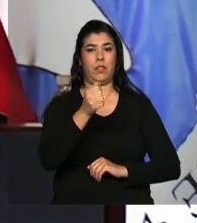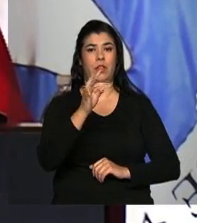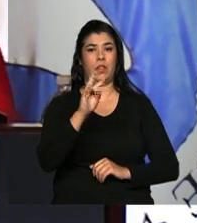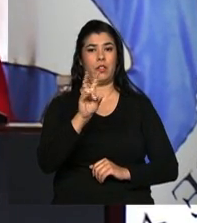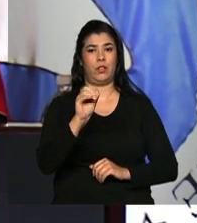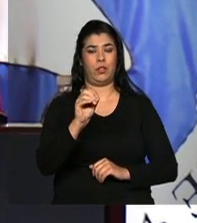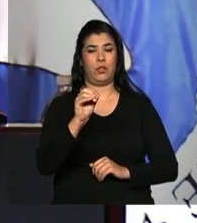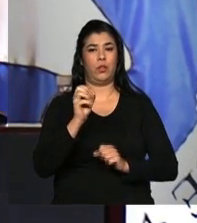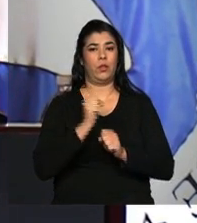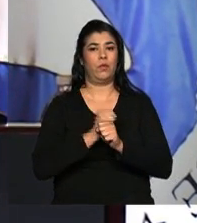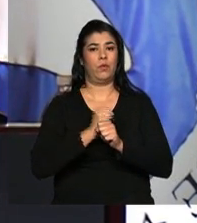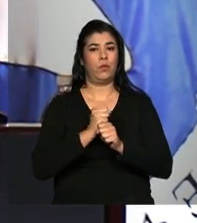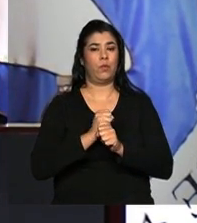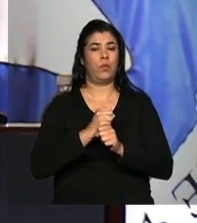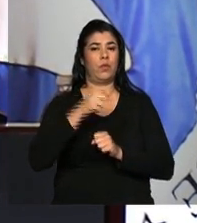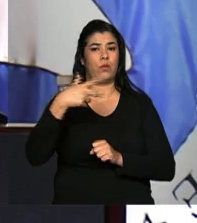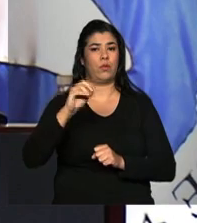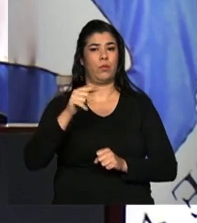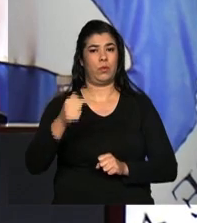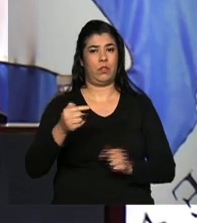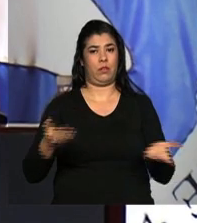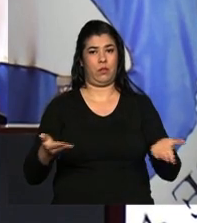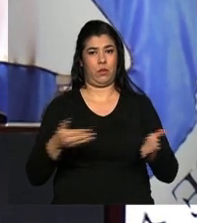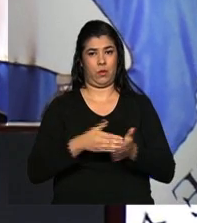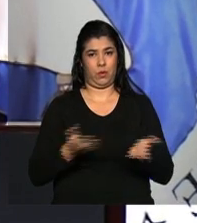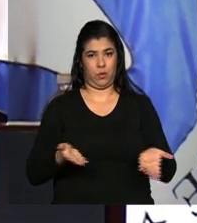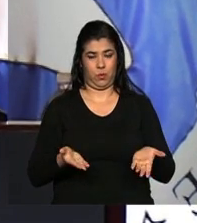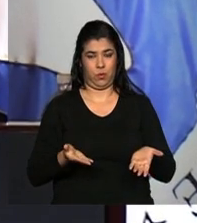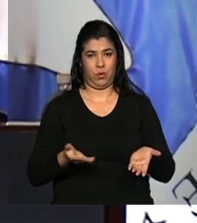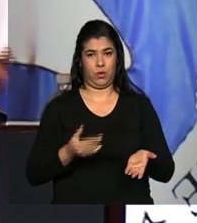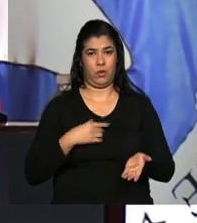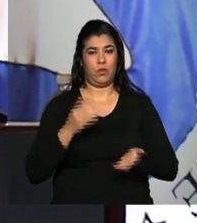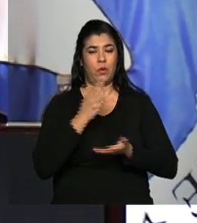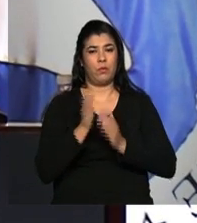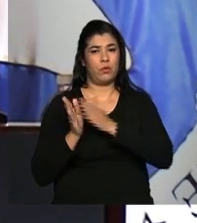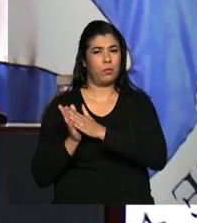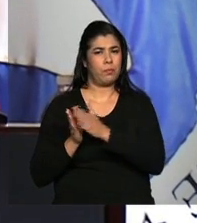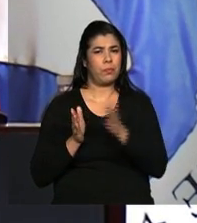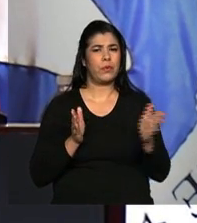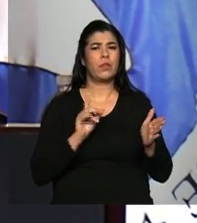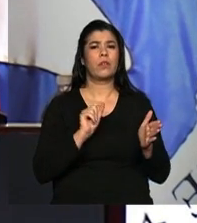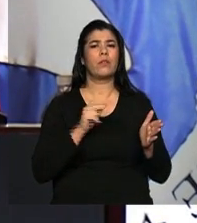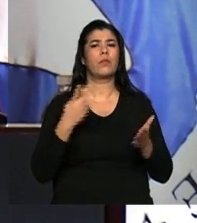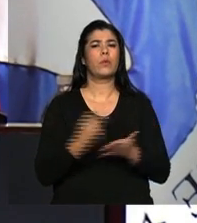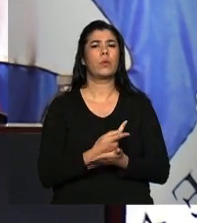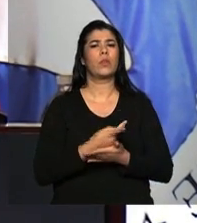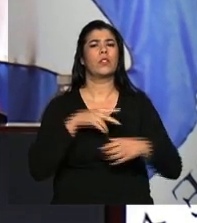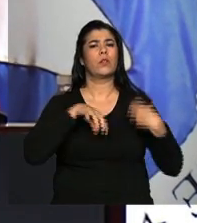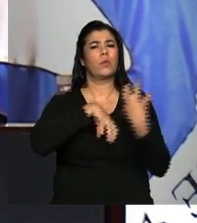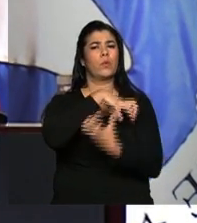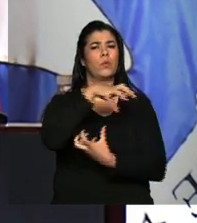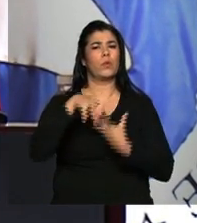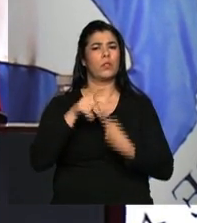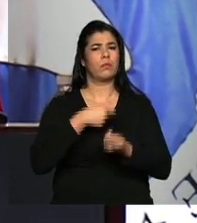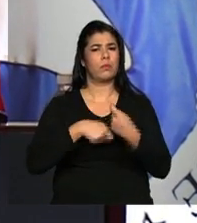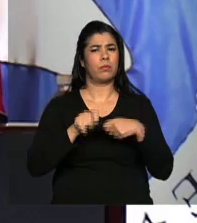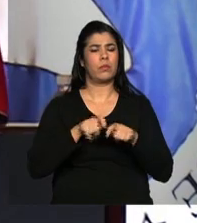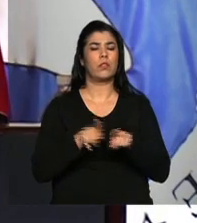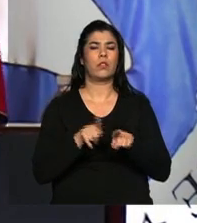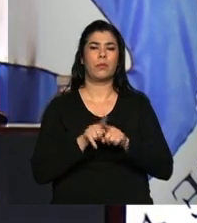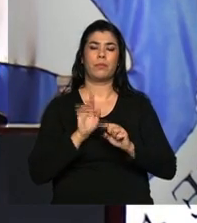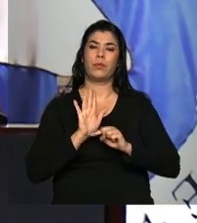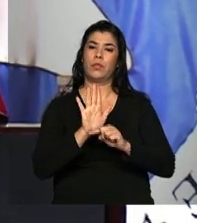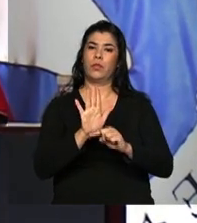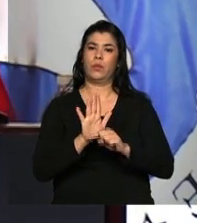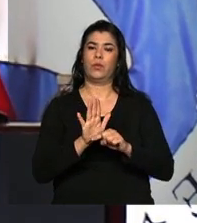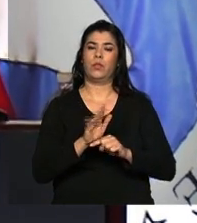justamente no período que nós tivemos uma crise e, portanto, contribuíram para